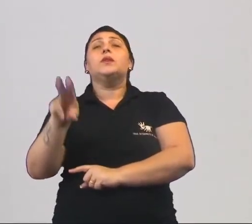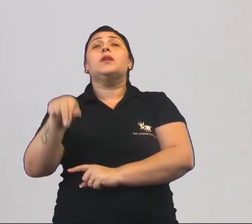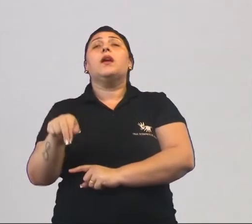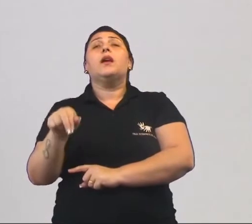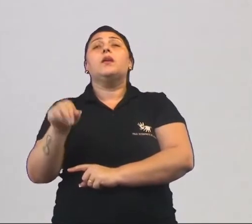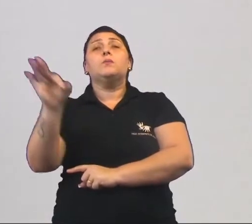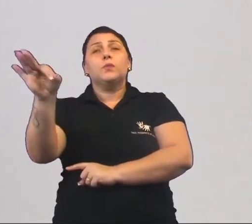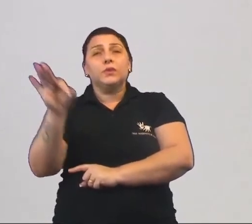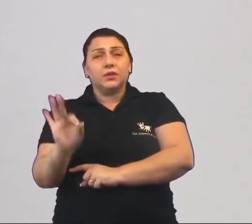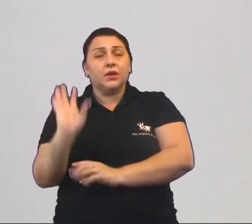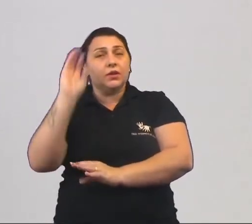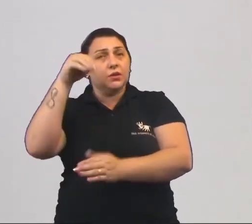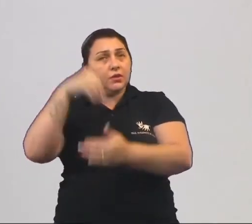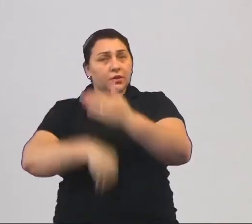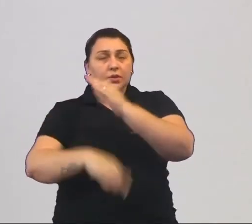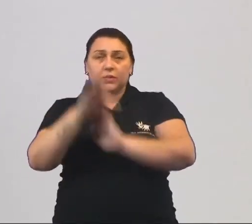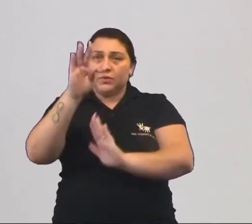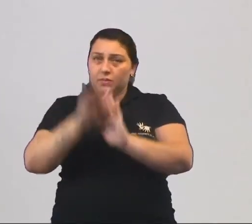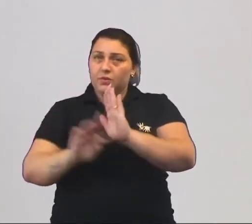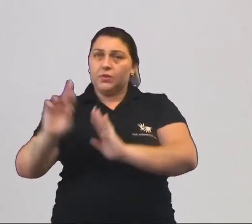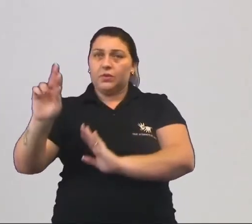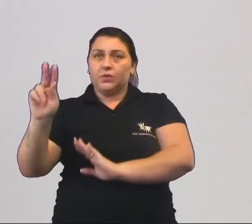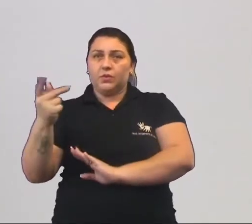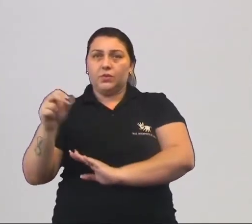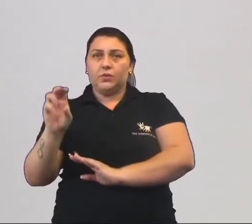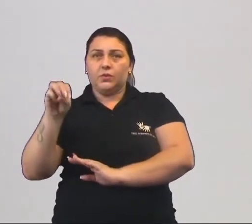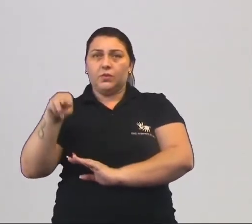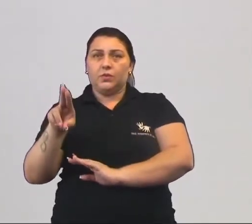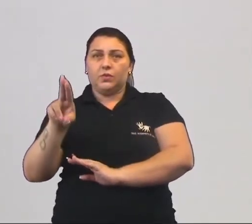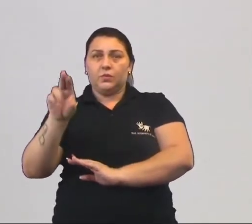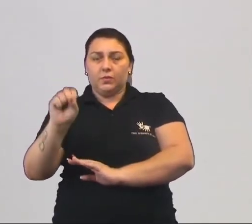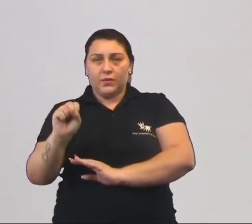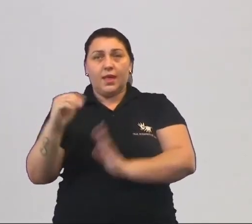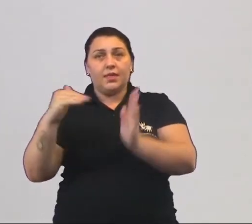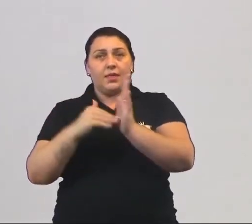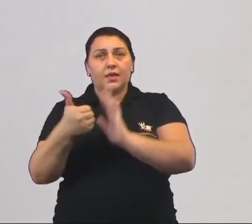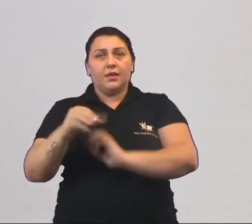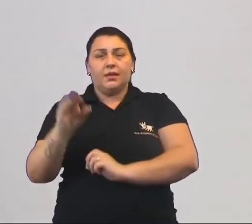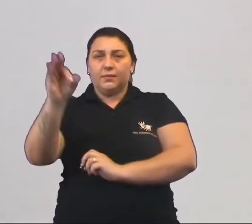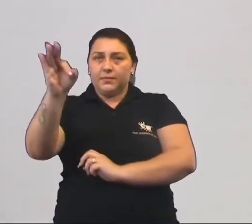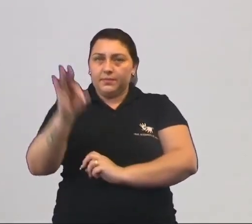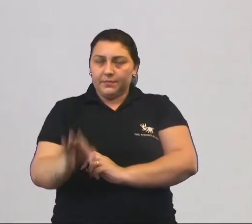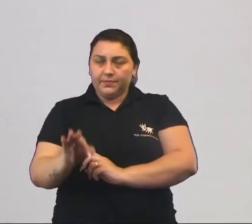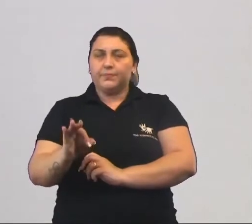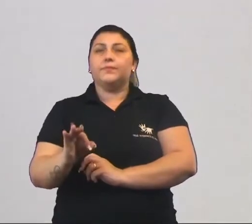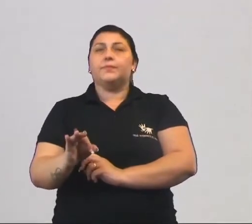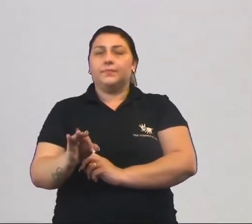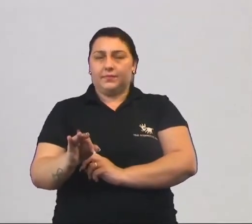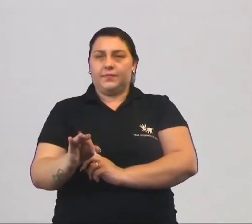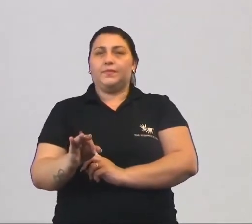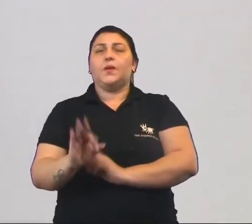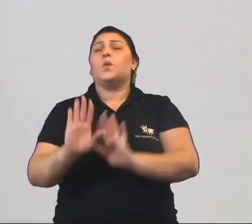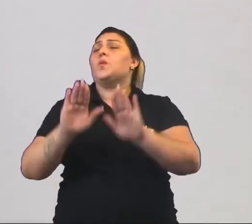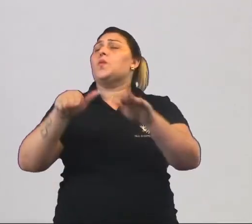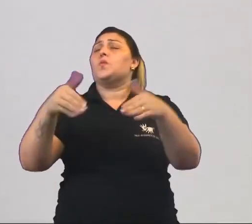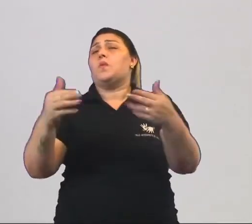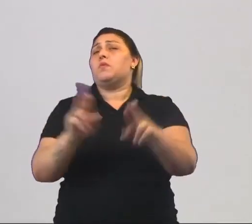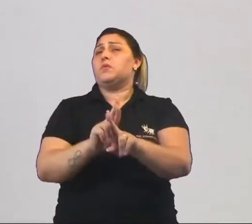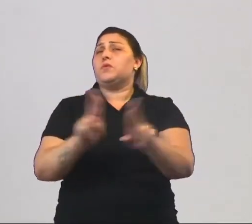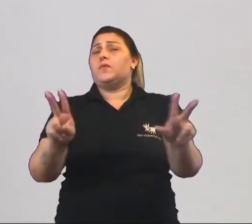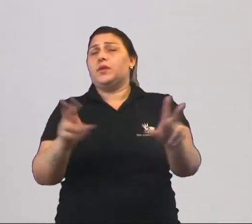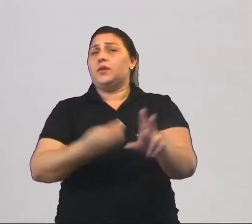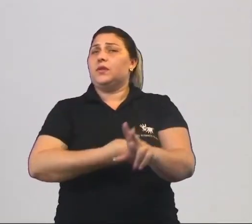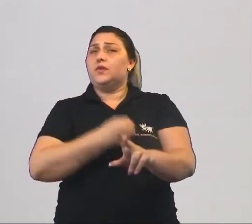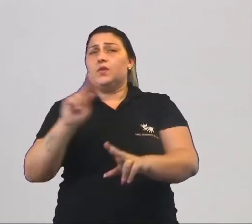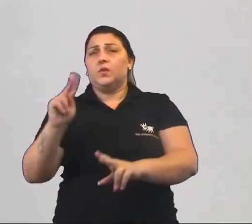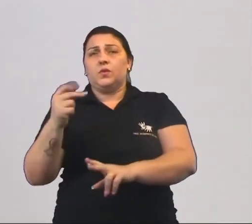porcentagem? Dentro no solo humoso, nós conseguimos encontrar até 10% de humus. E qual a diferença dessa